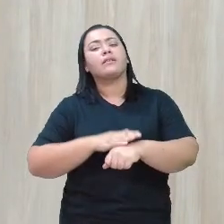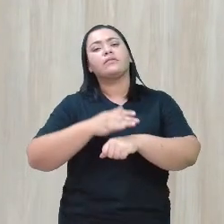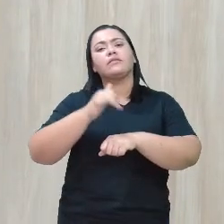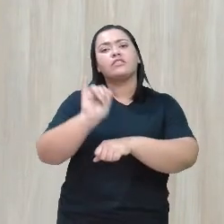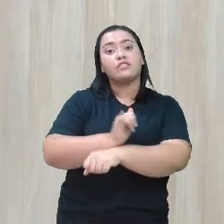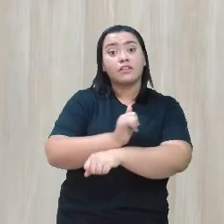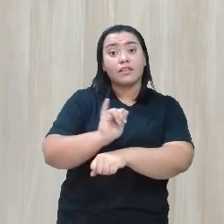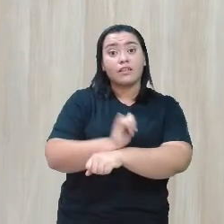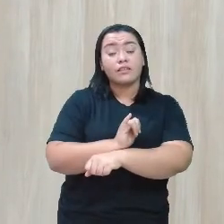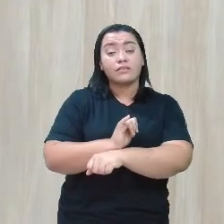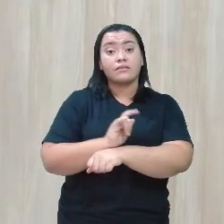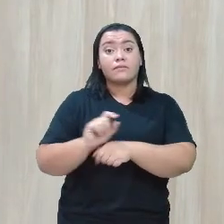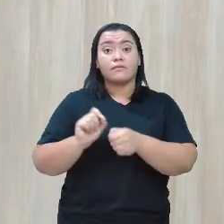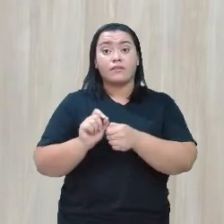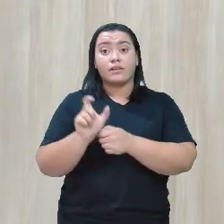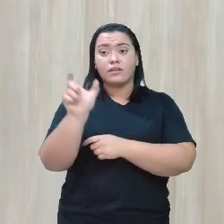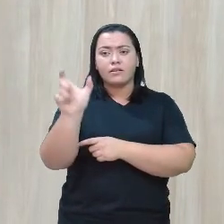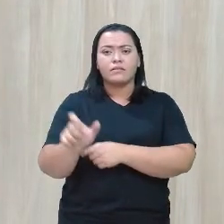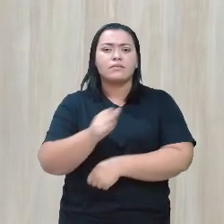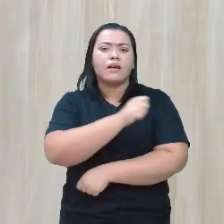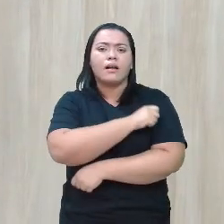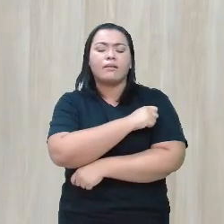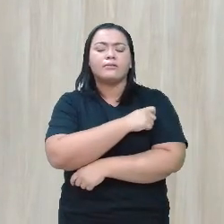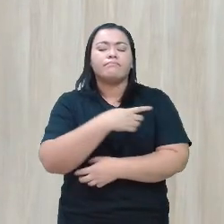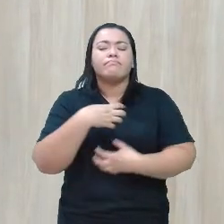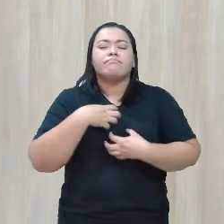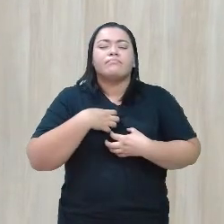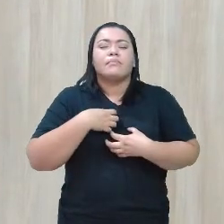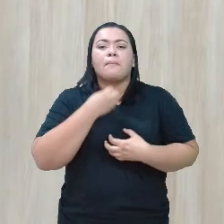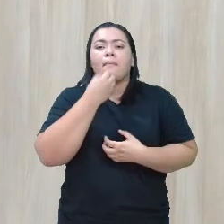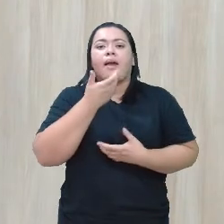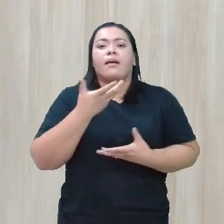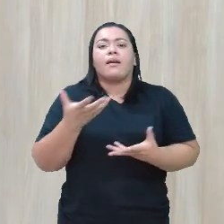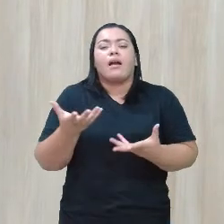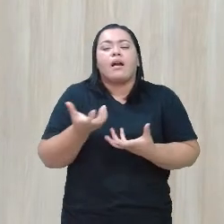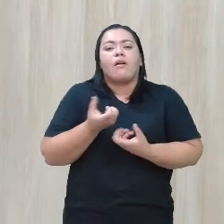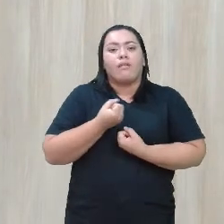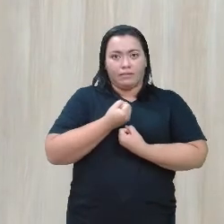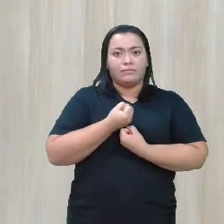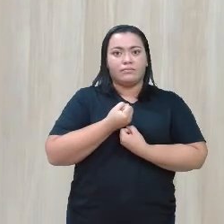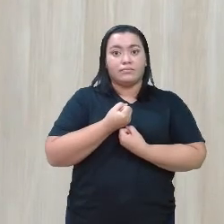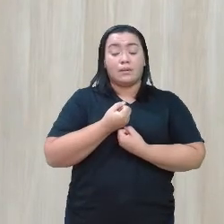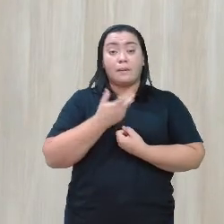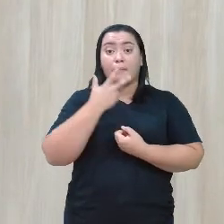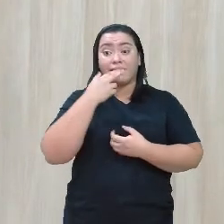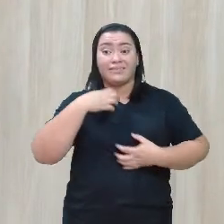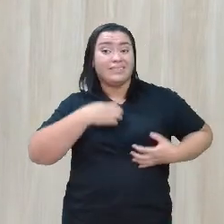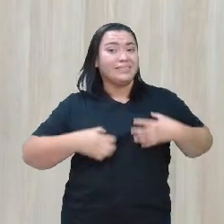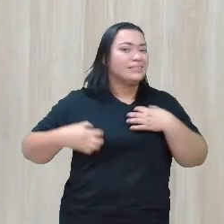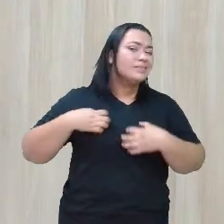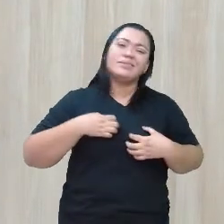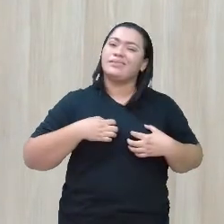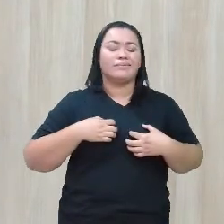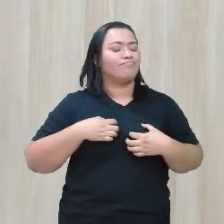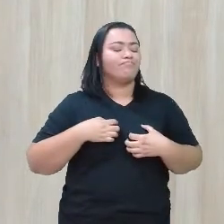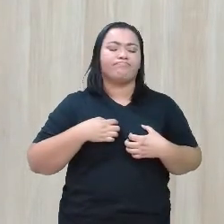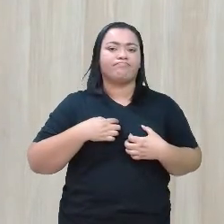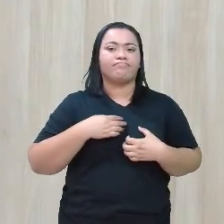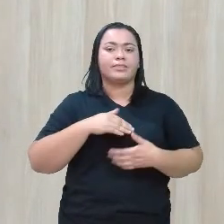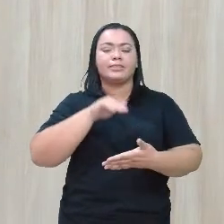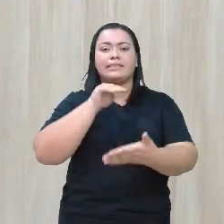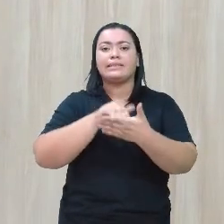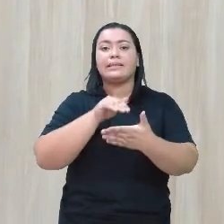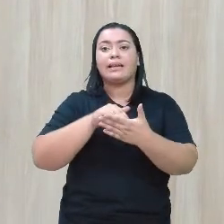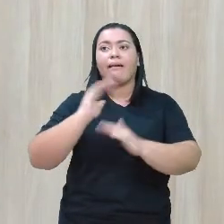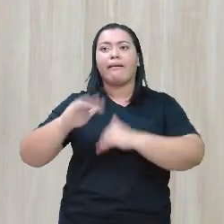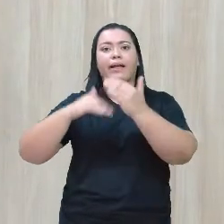que fazem com que o estudante se sinta acolhido. Então, a agitação impede, sim, o desenvolvimento de muitas habilidades